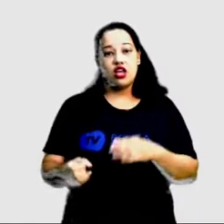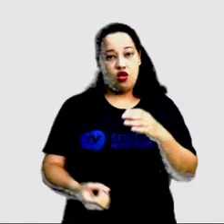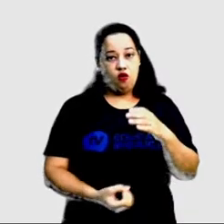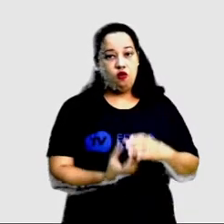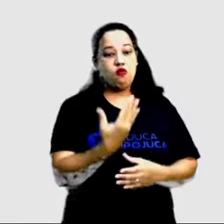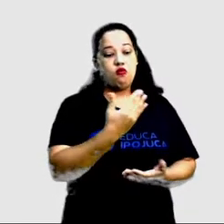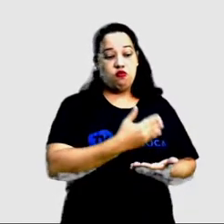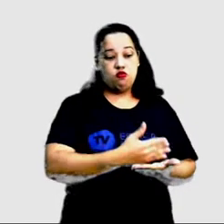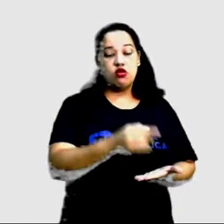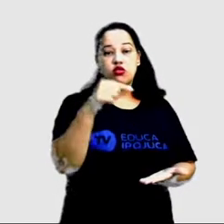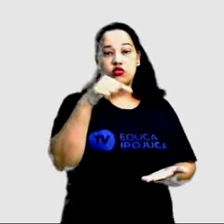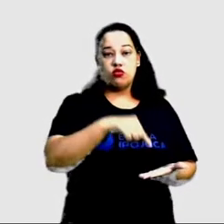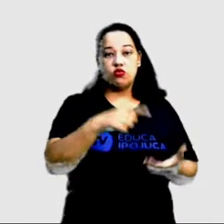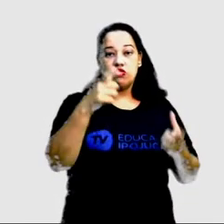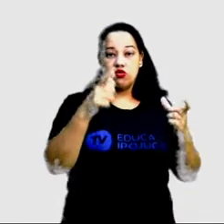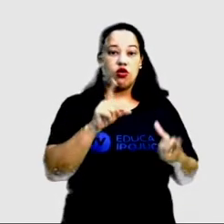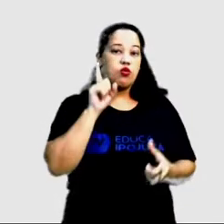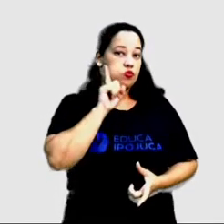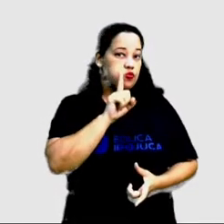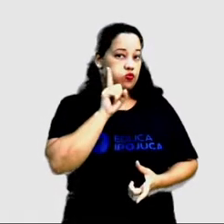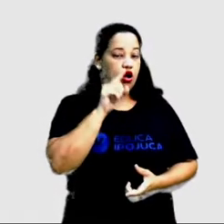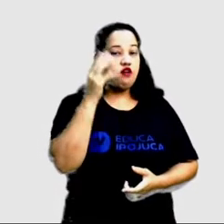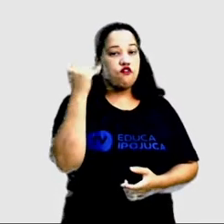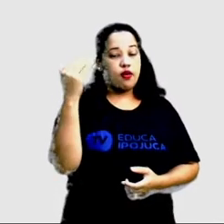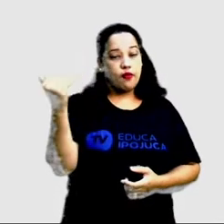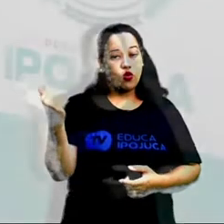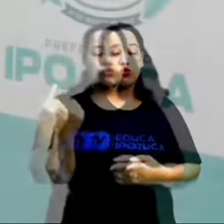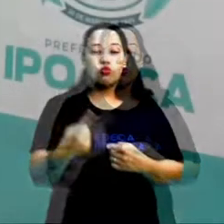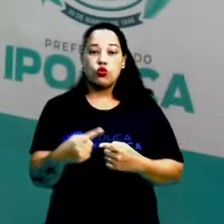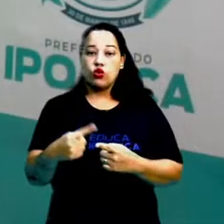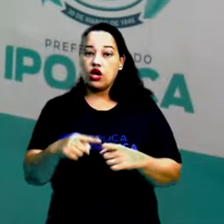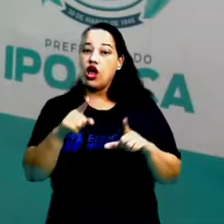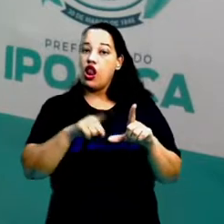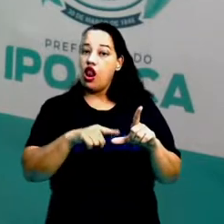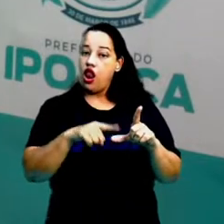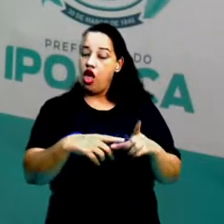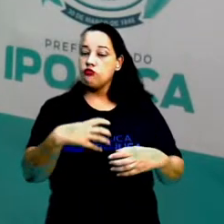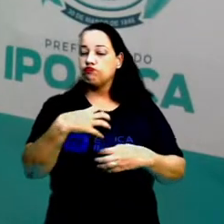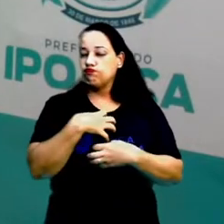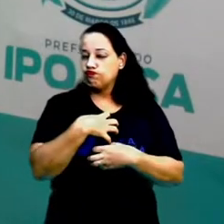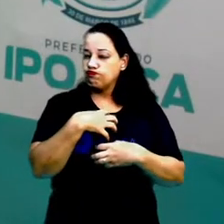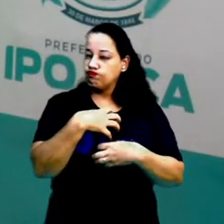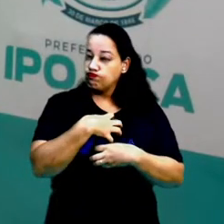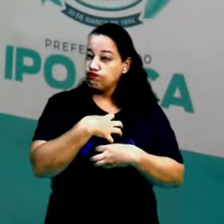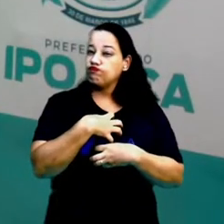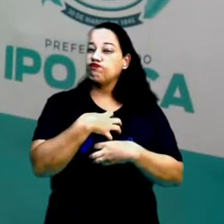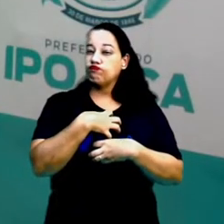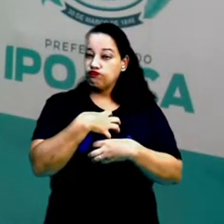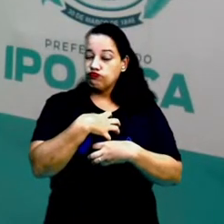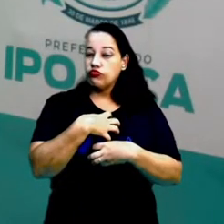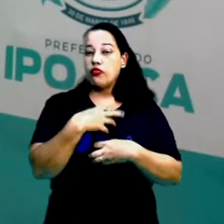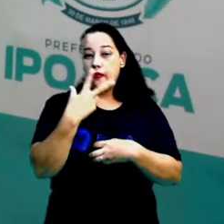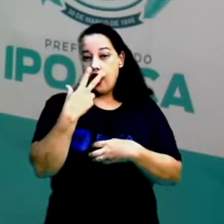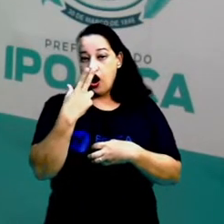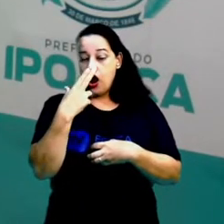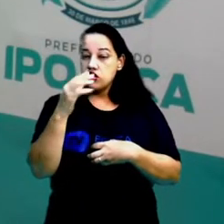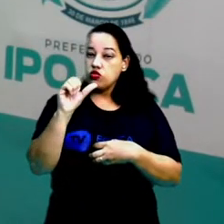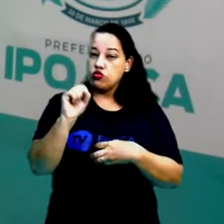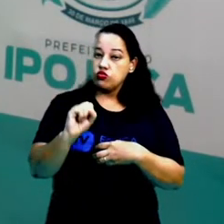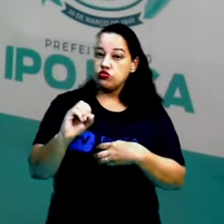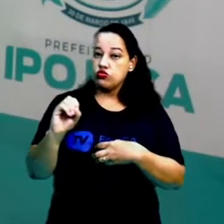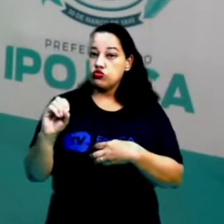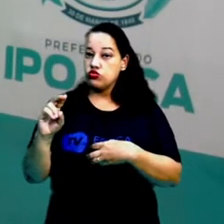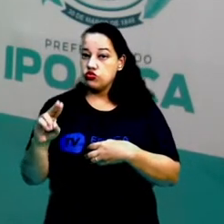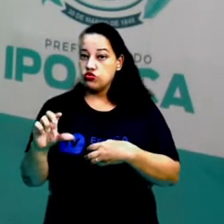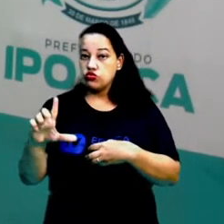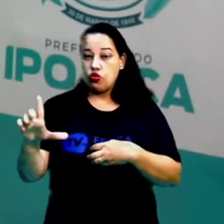que é muito famoso porque, além dele ter letras que tocam a alma, né? Muito parecido com o soul ali, que é